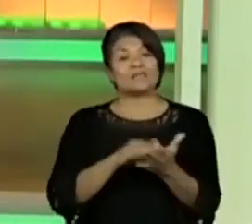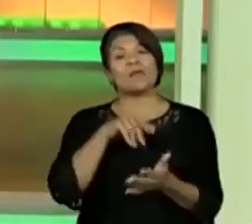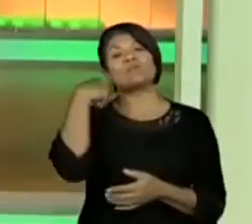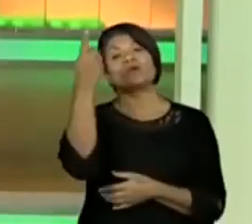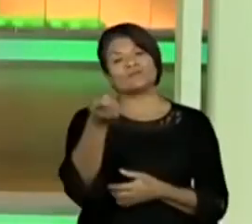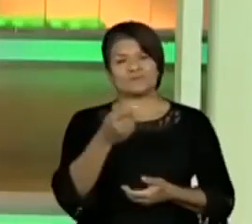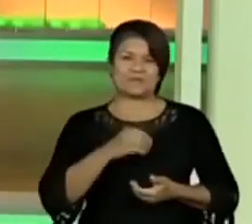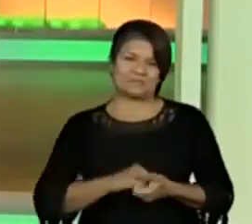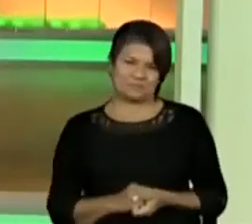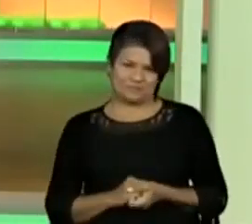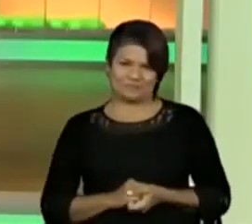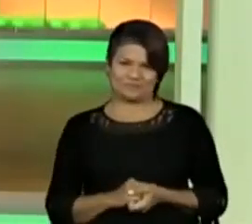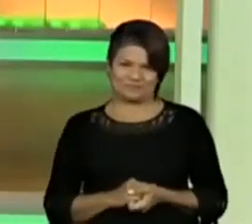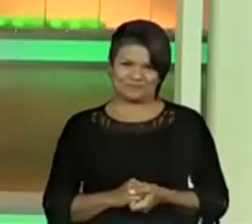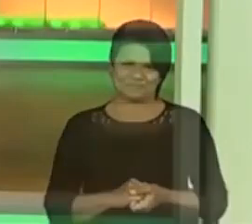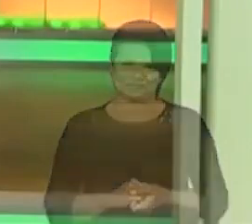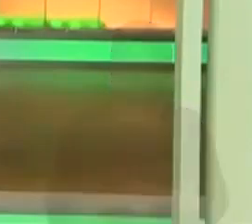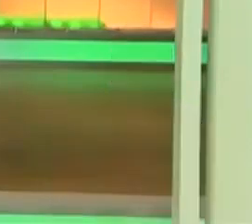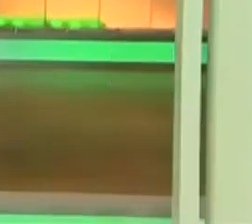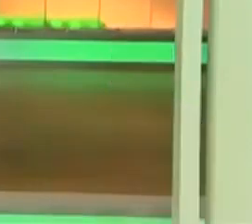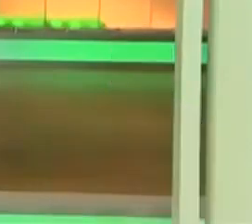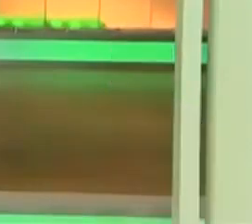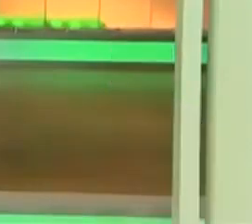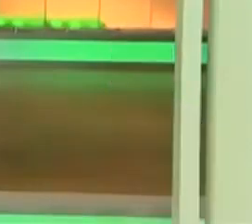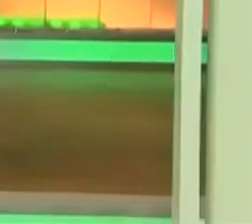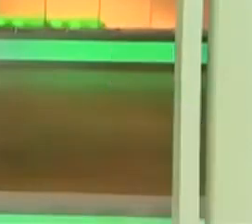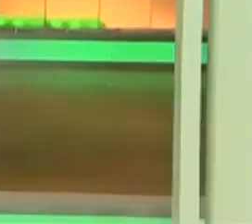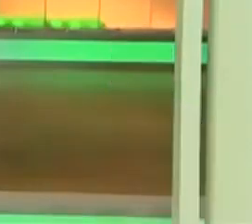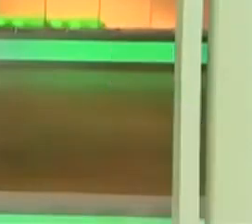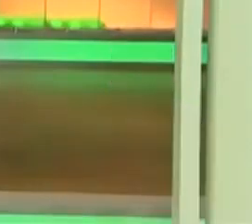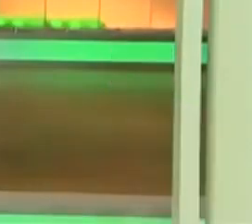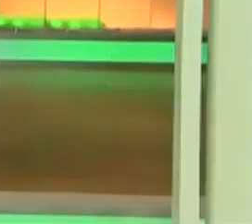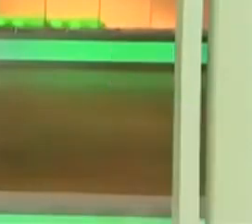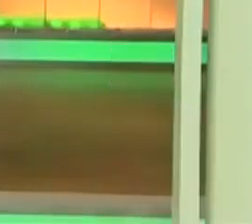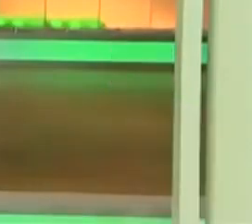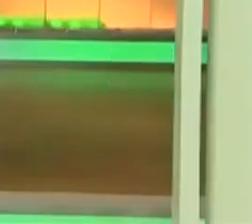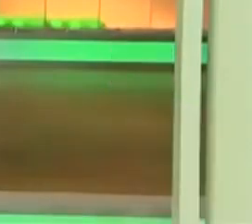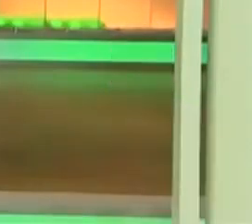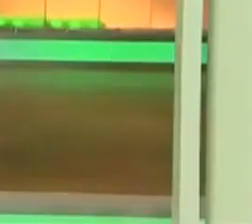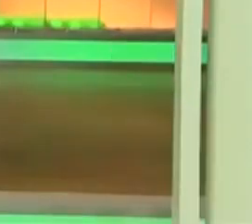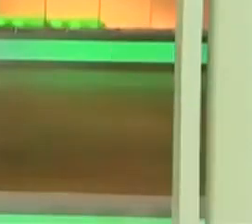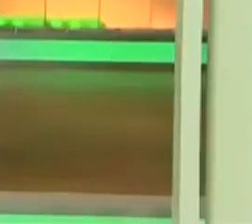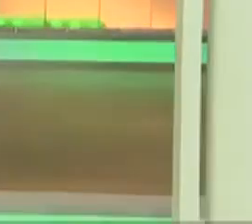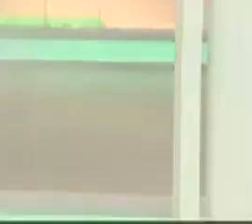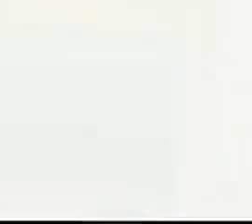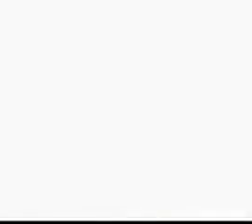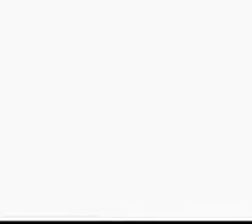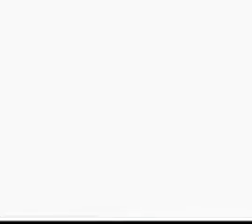próxima. Eu devia ter passado para cá. Certo?